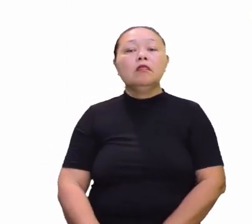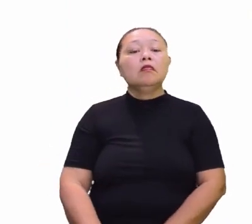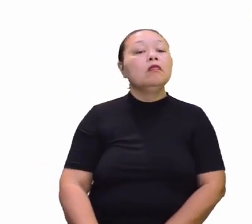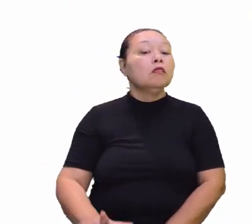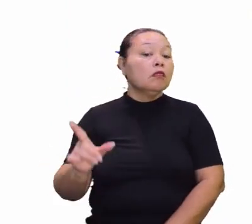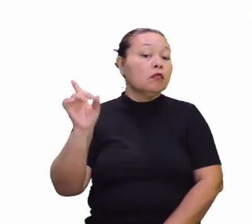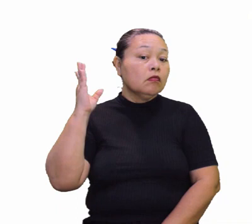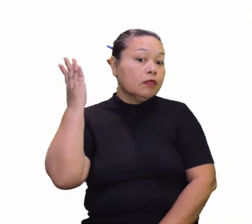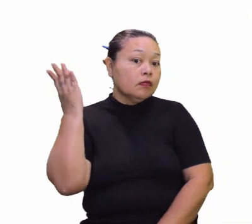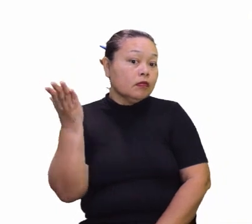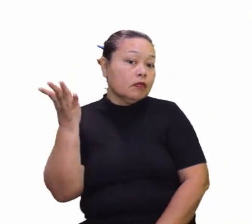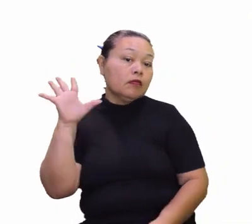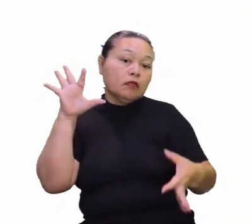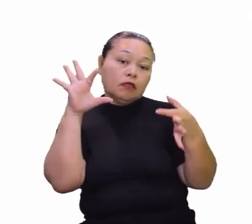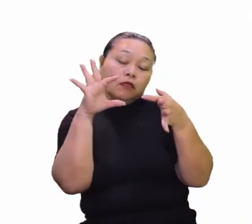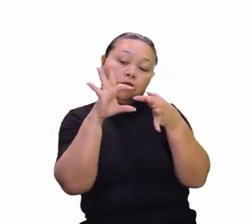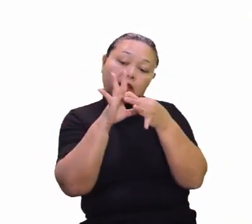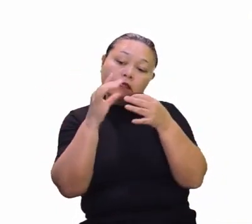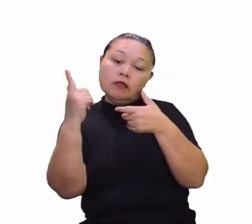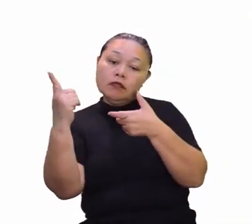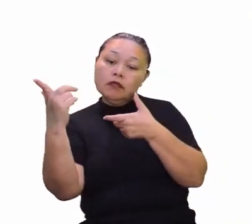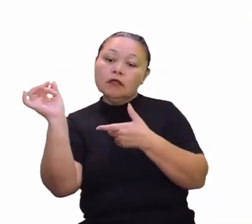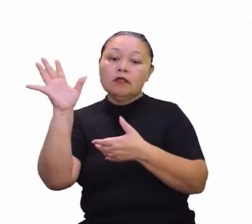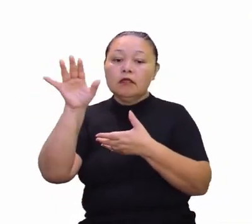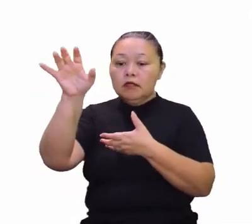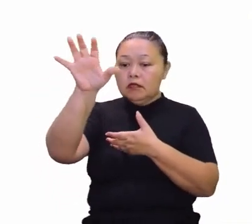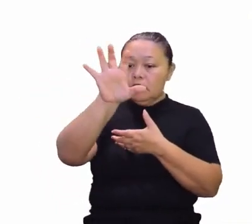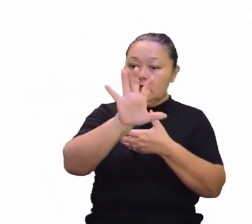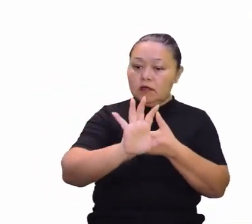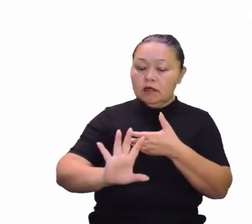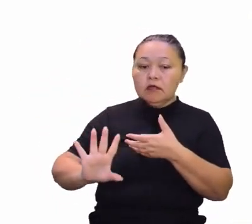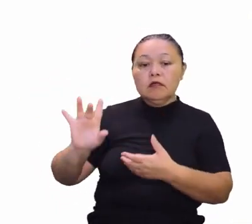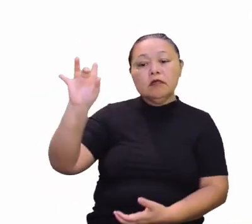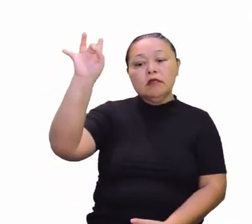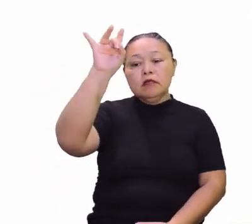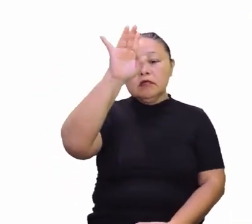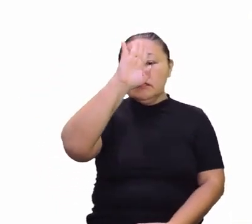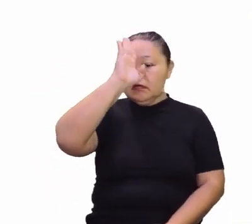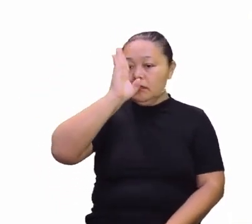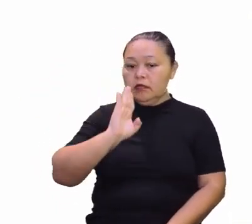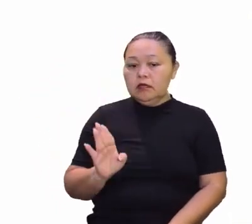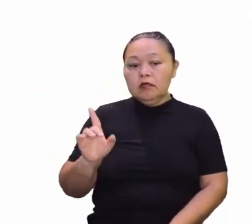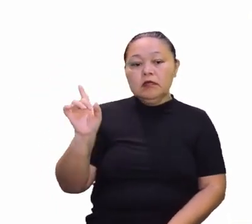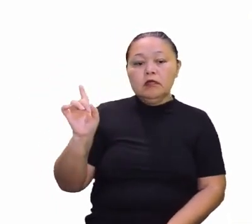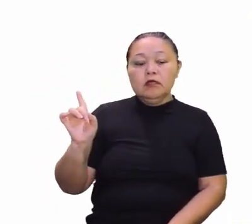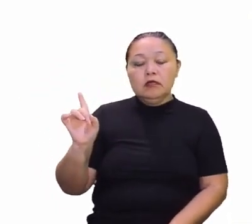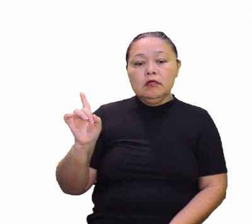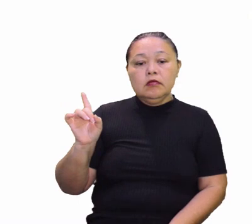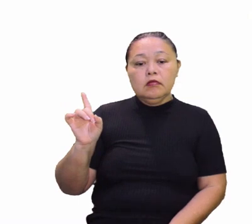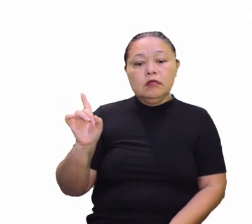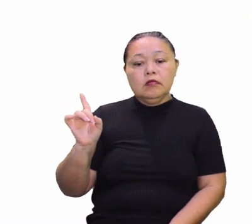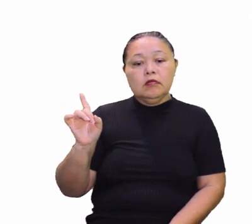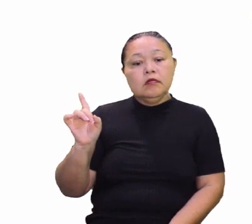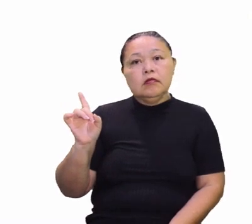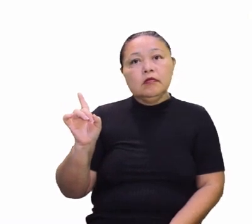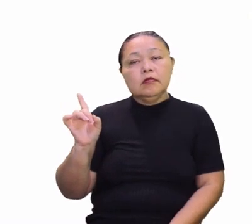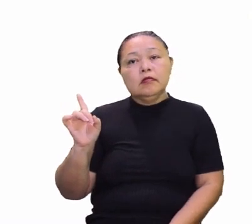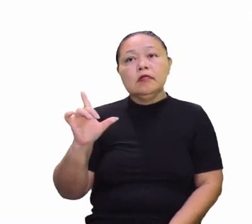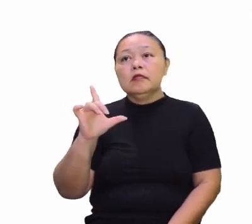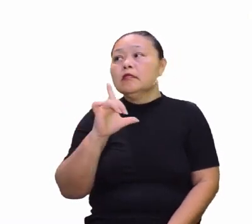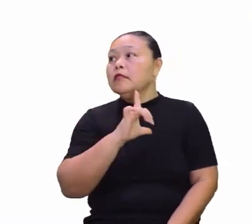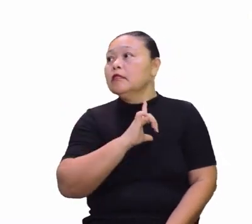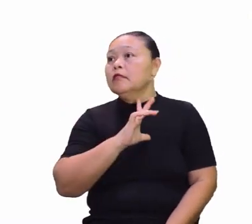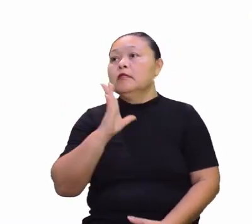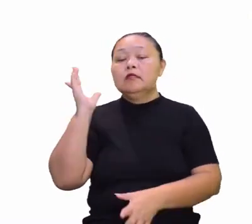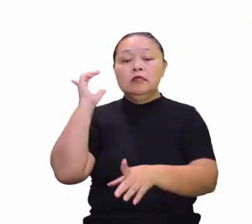E aí nós temos aqui o contexto geológico de cada parte do Brasil. A gente